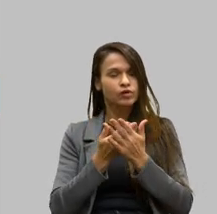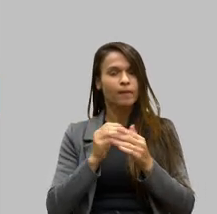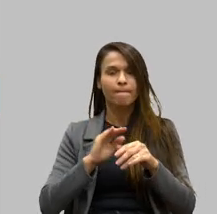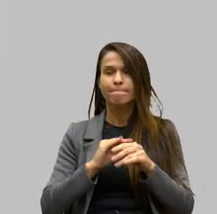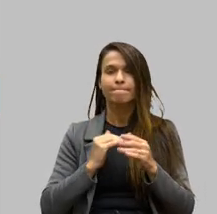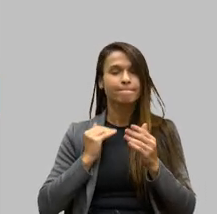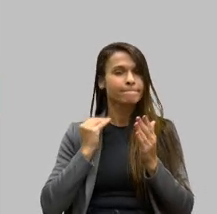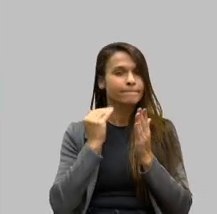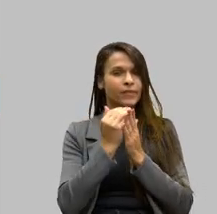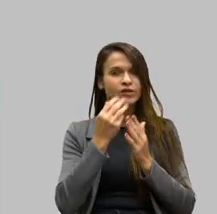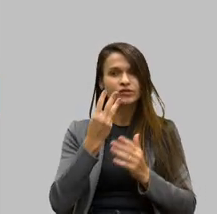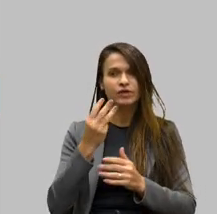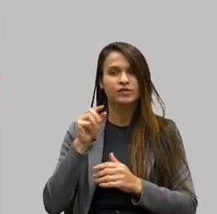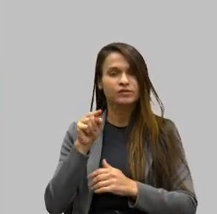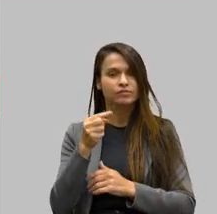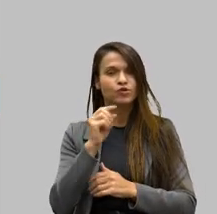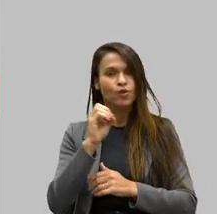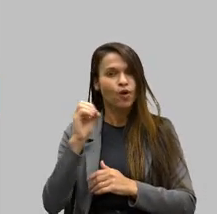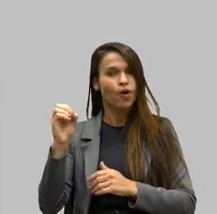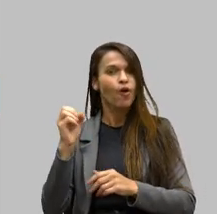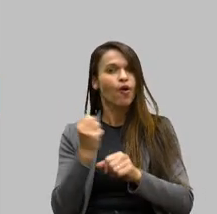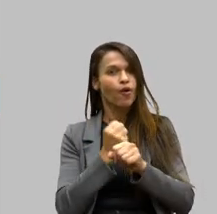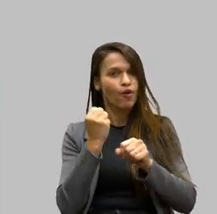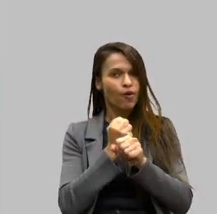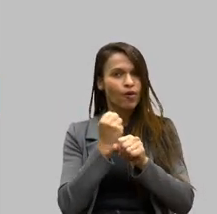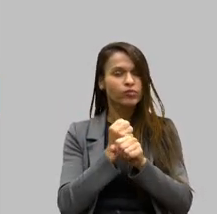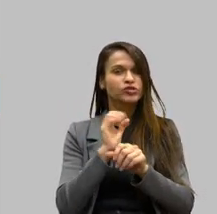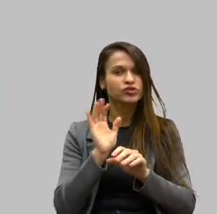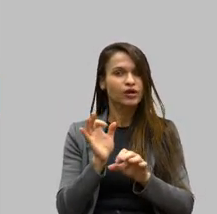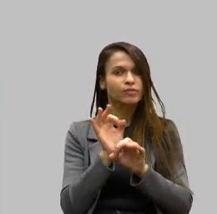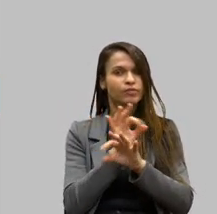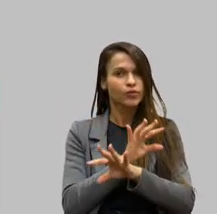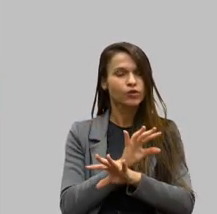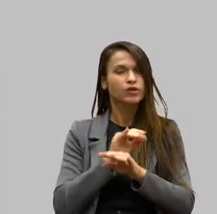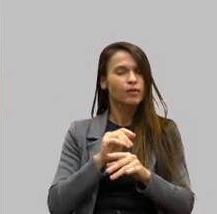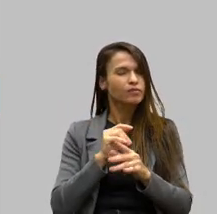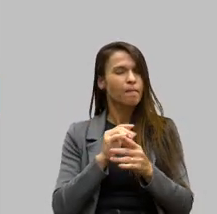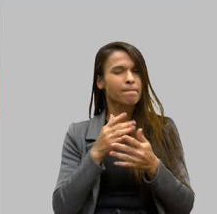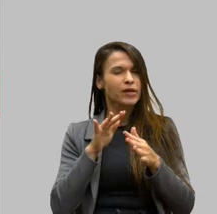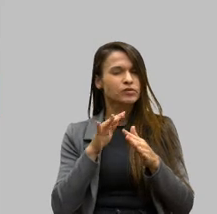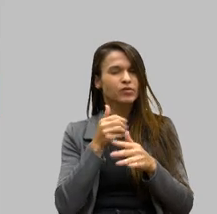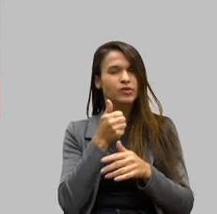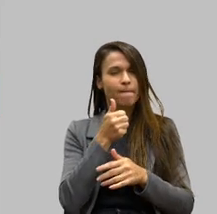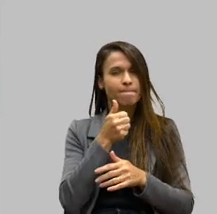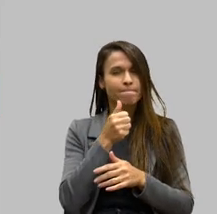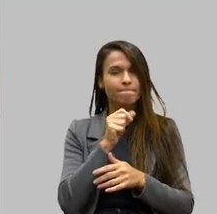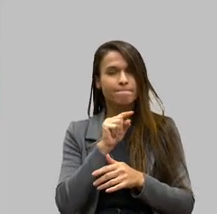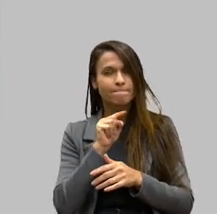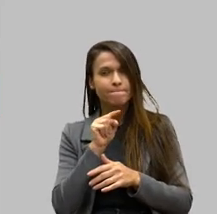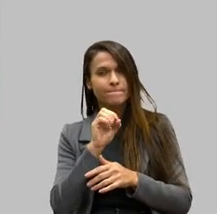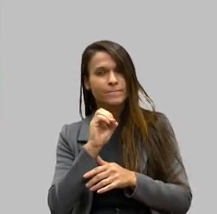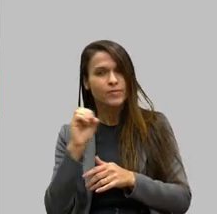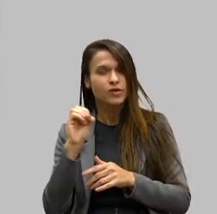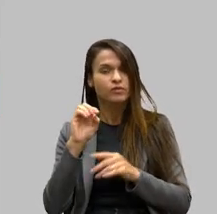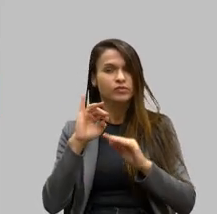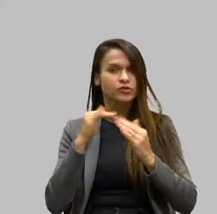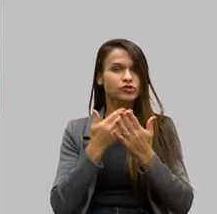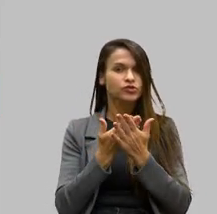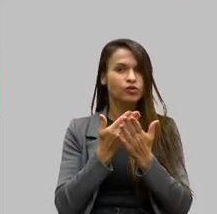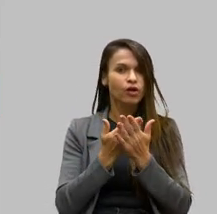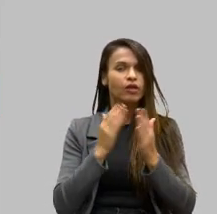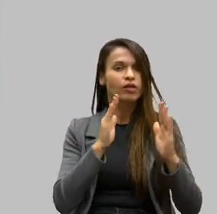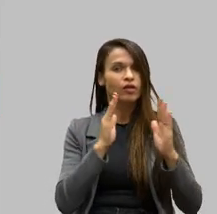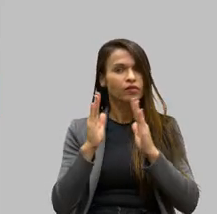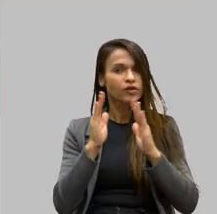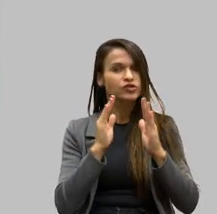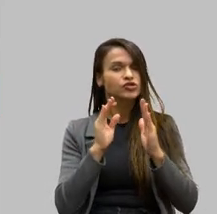concluídas ou em execução. As demais, são mil escolas, mais ou menos, que são de obras ali, essas estão em fase ou de